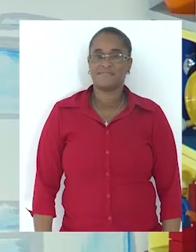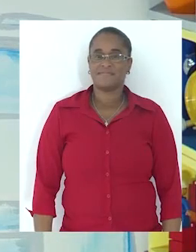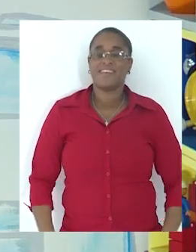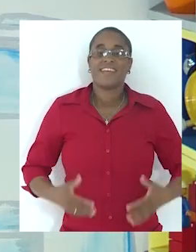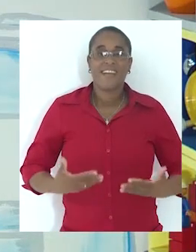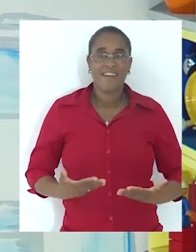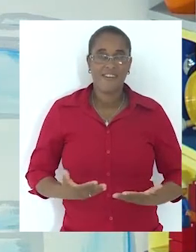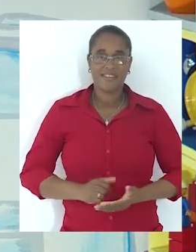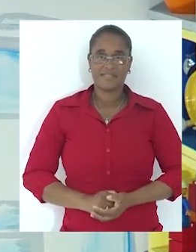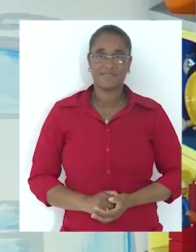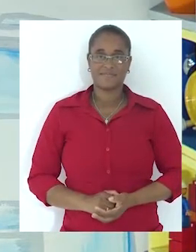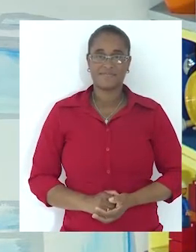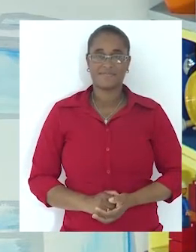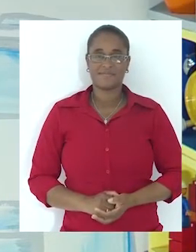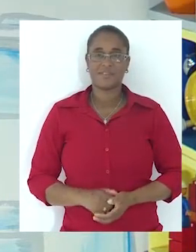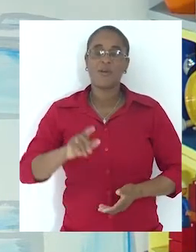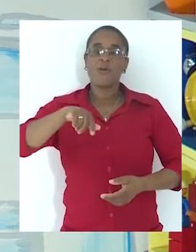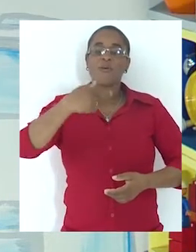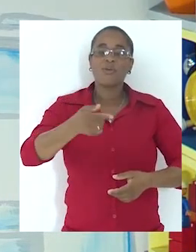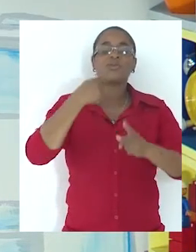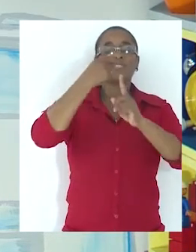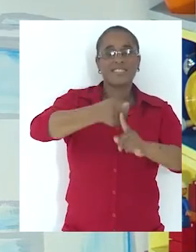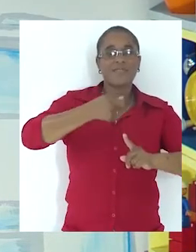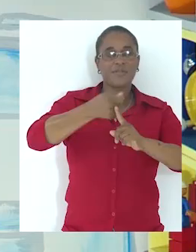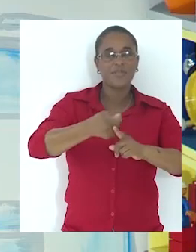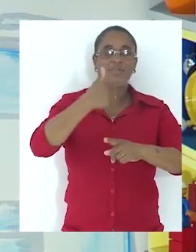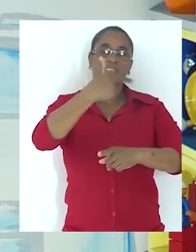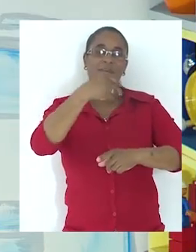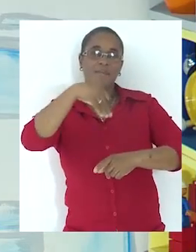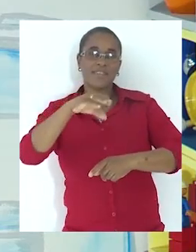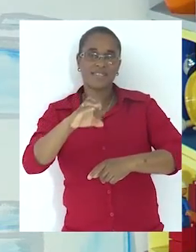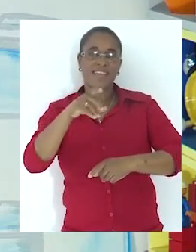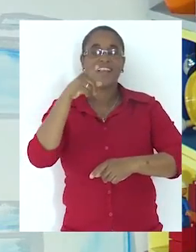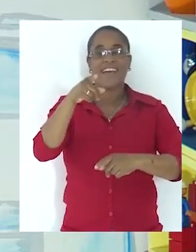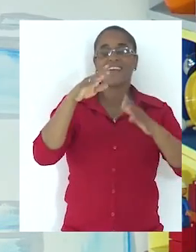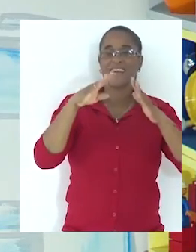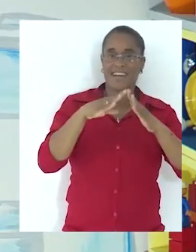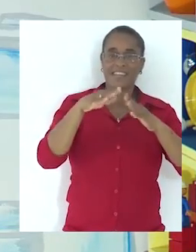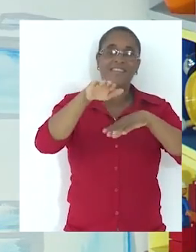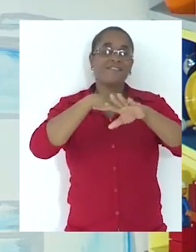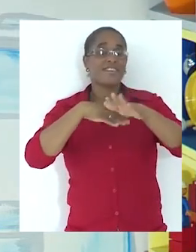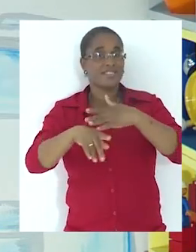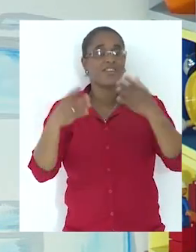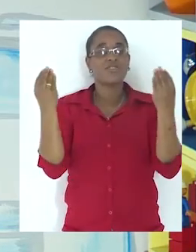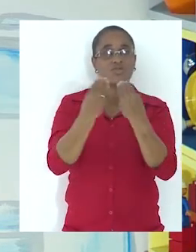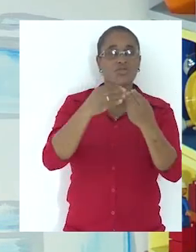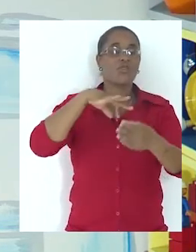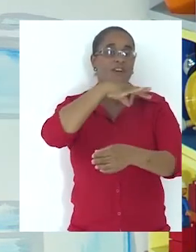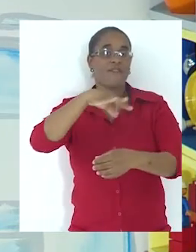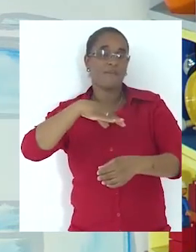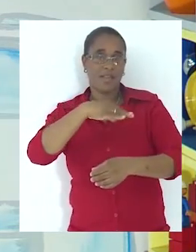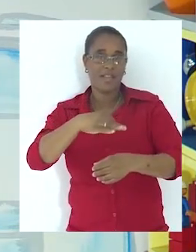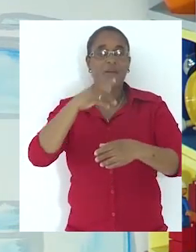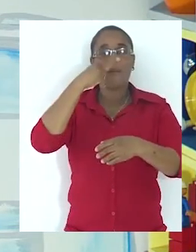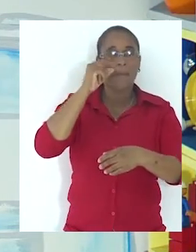e agora, outro tipo de desafio, TPC, lá em casa, fazer, juntamente com a família,